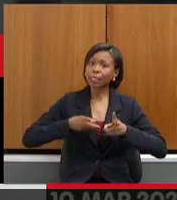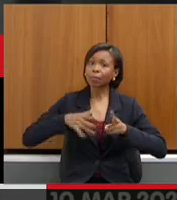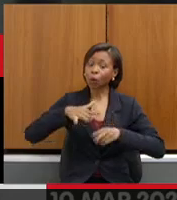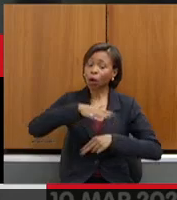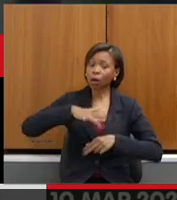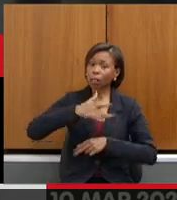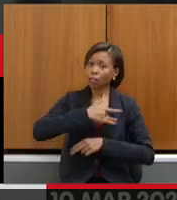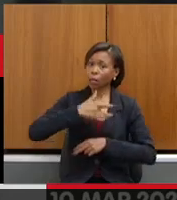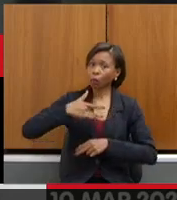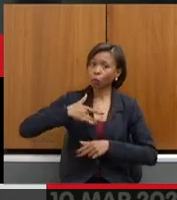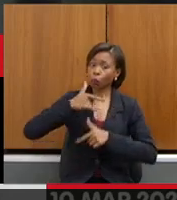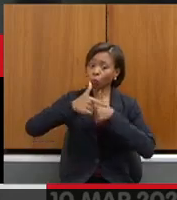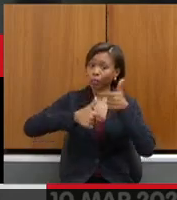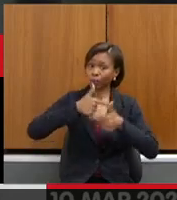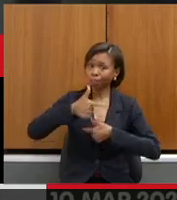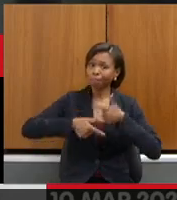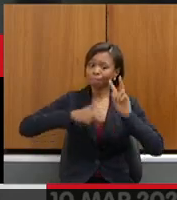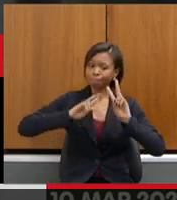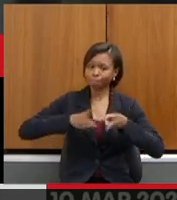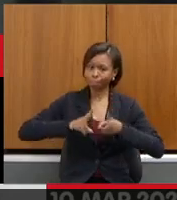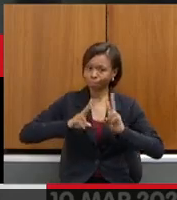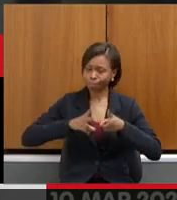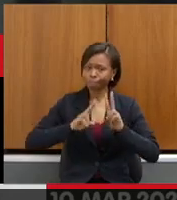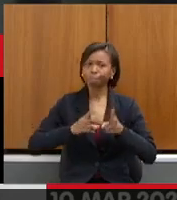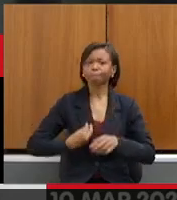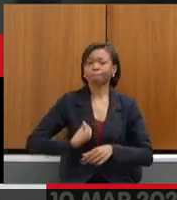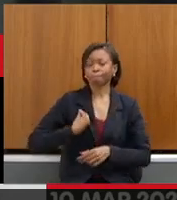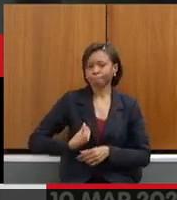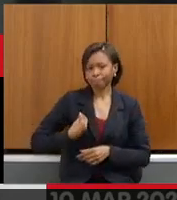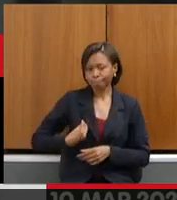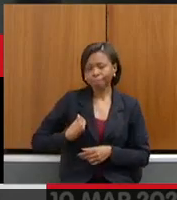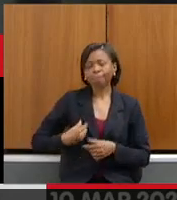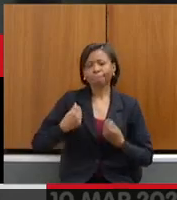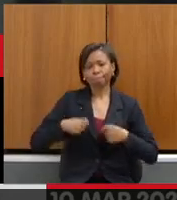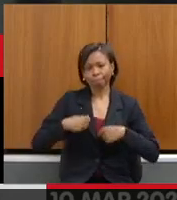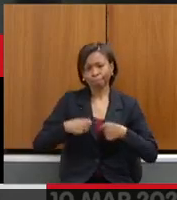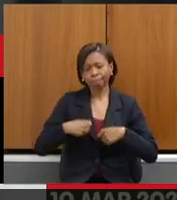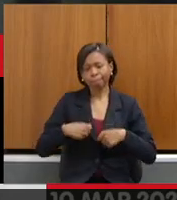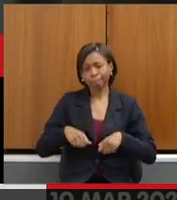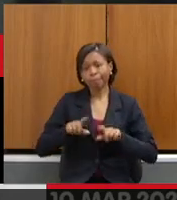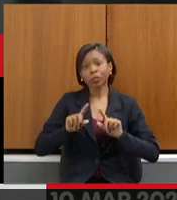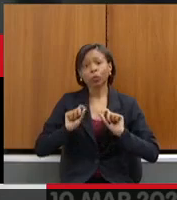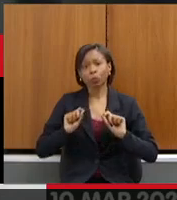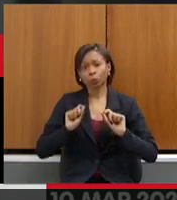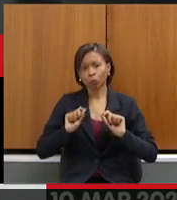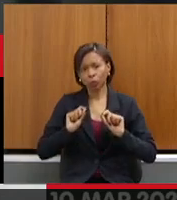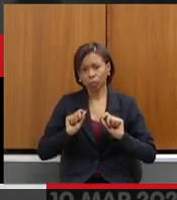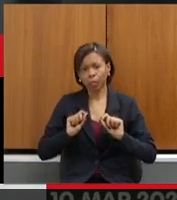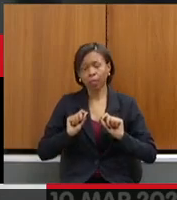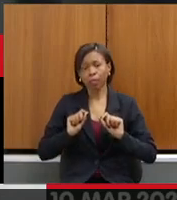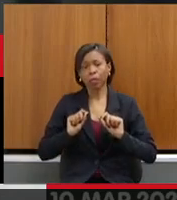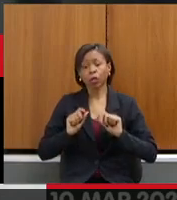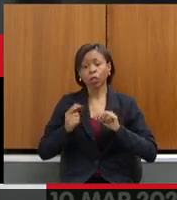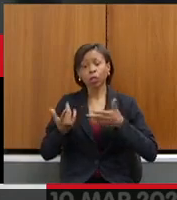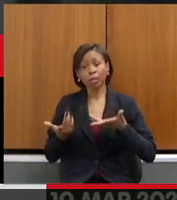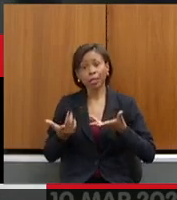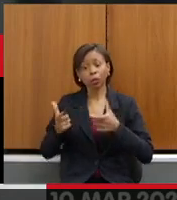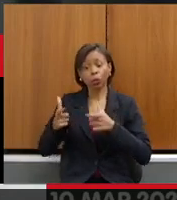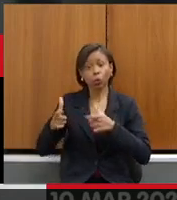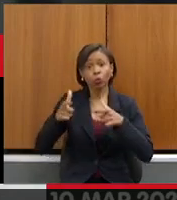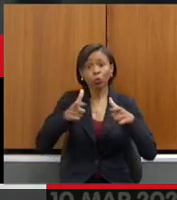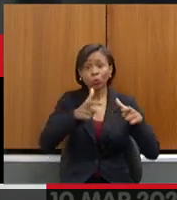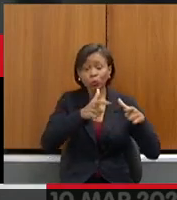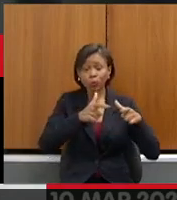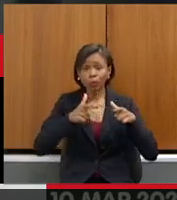eq eq para preservar o serviço de saúde funcionando é necessário que os órgãos estruturantes